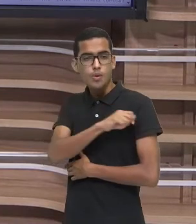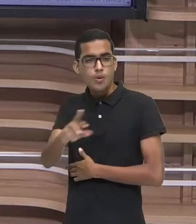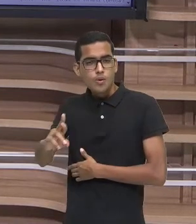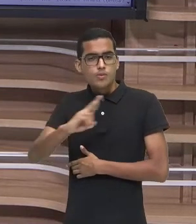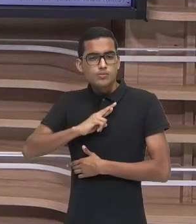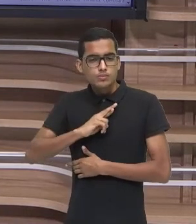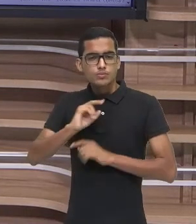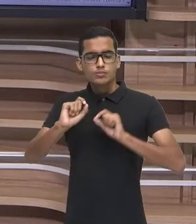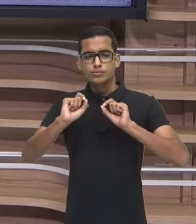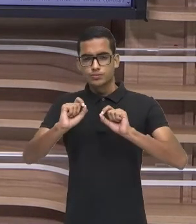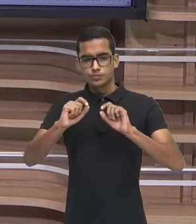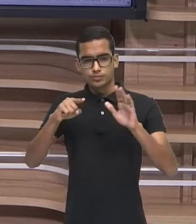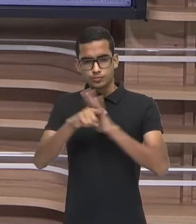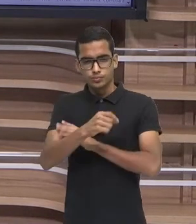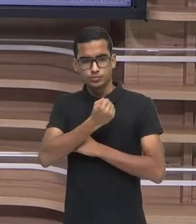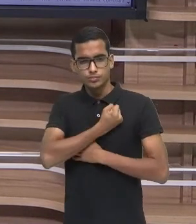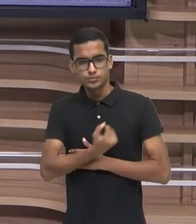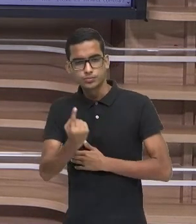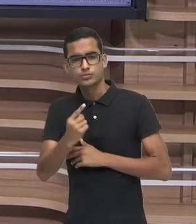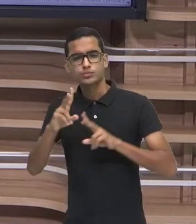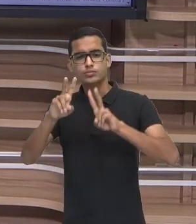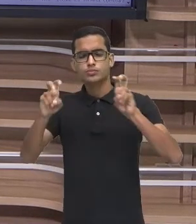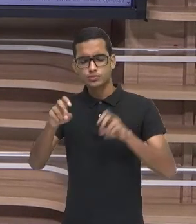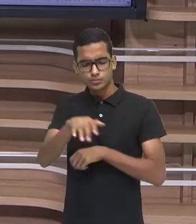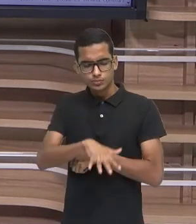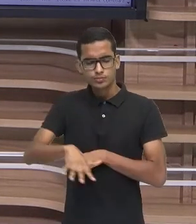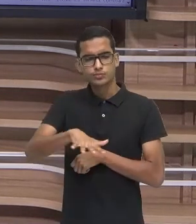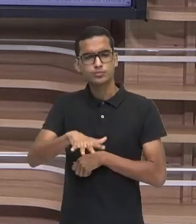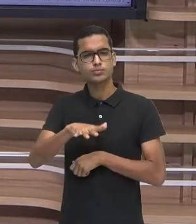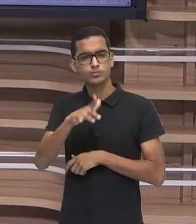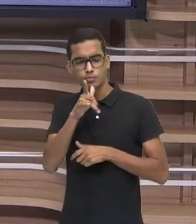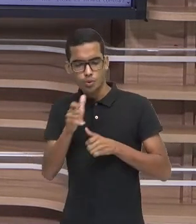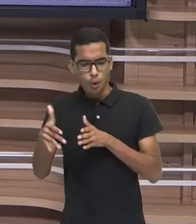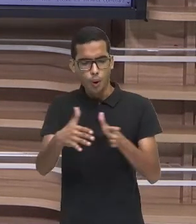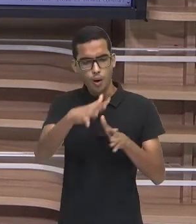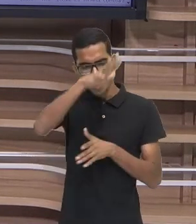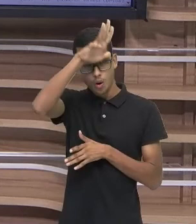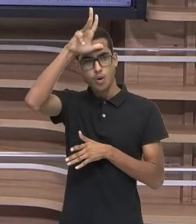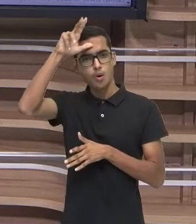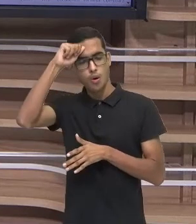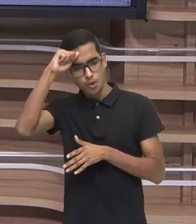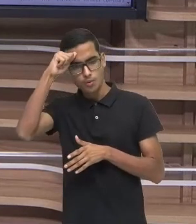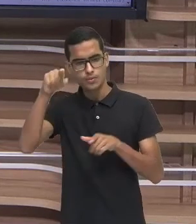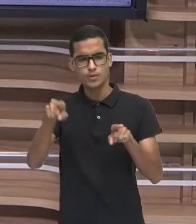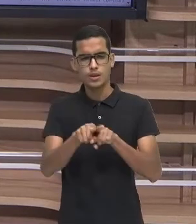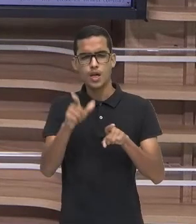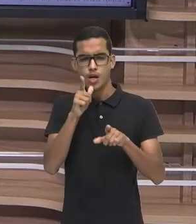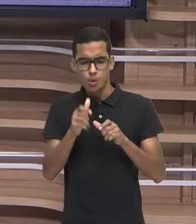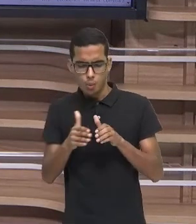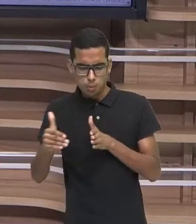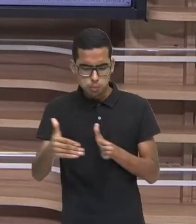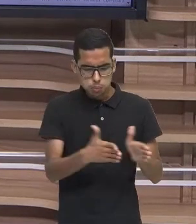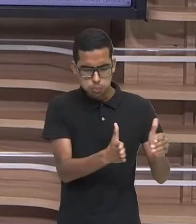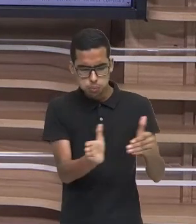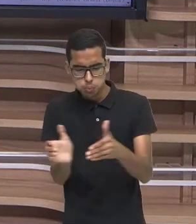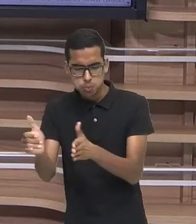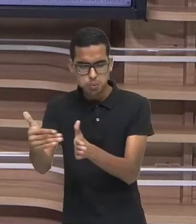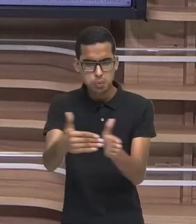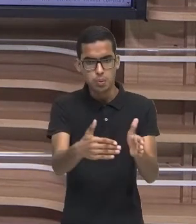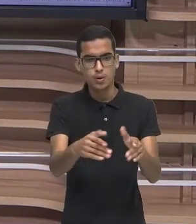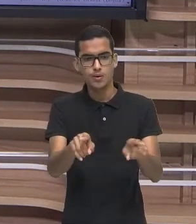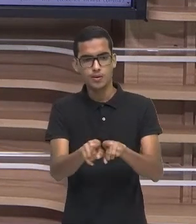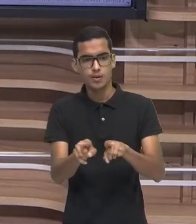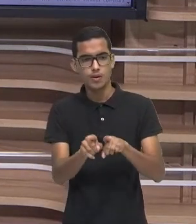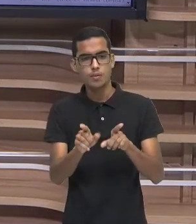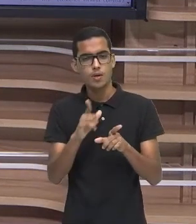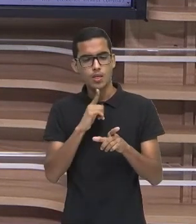em relação, né, ao rio Amazonas, que tem rios que são meândricos e sinuosos, aumentando o tempo de viagem. Isso aí é